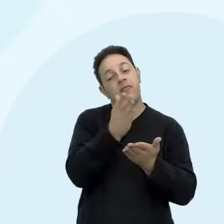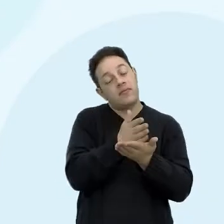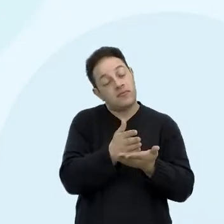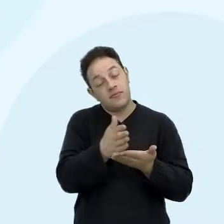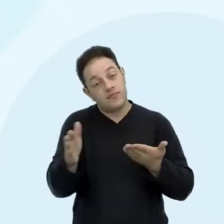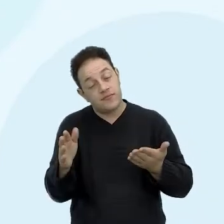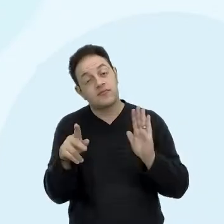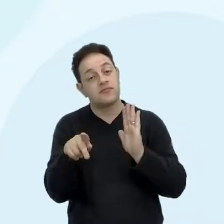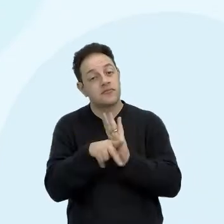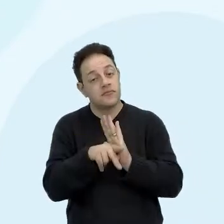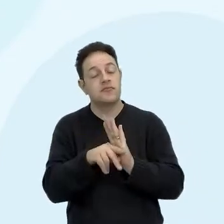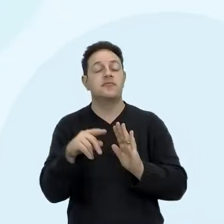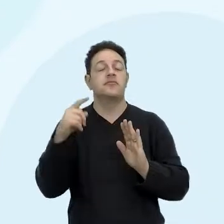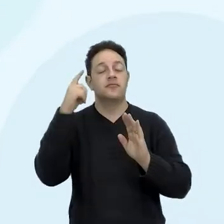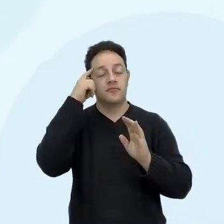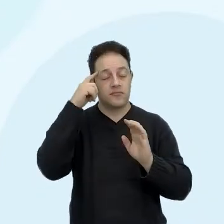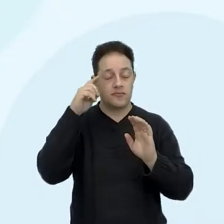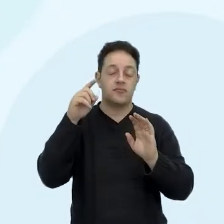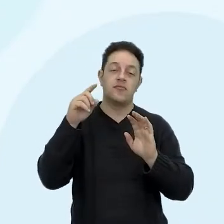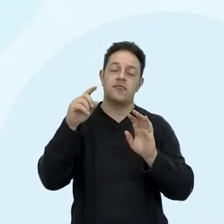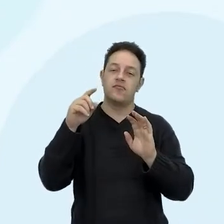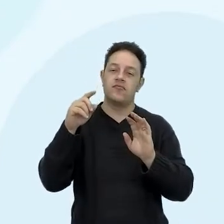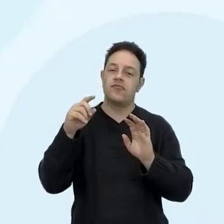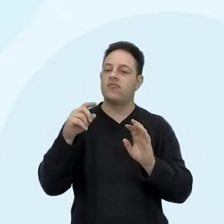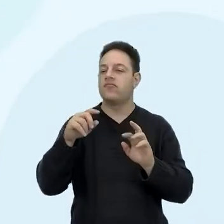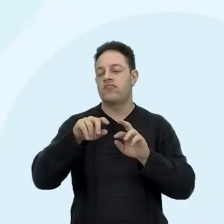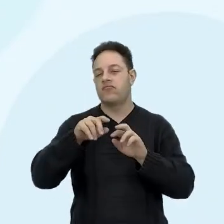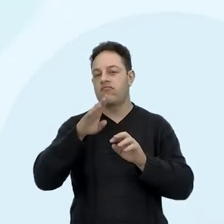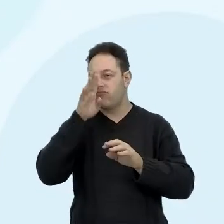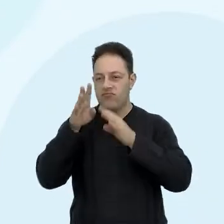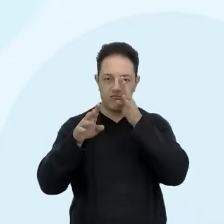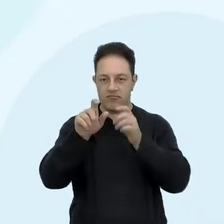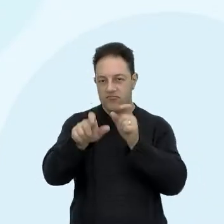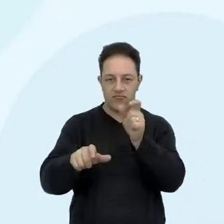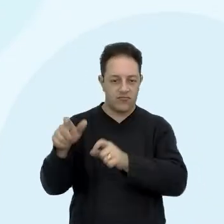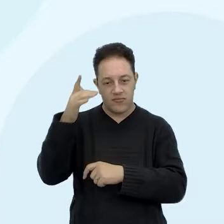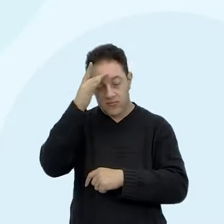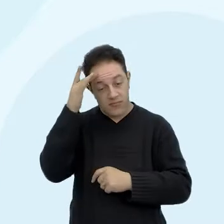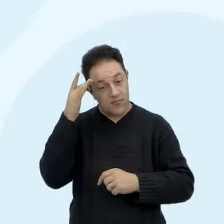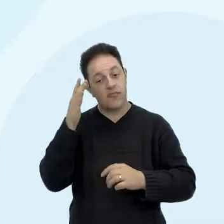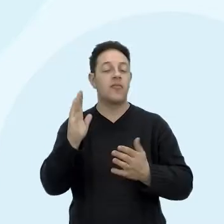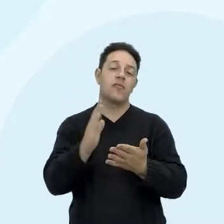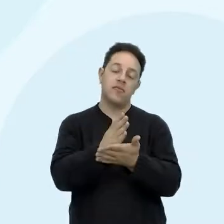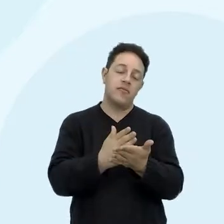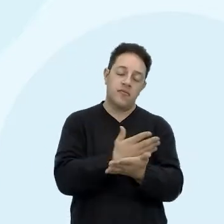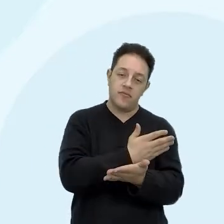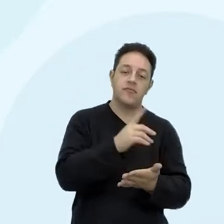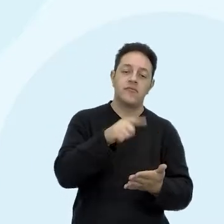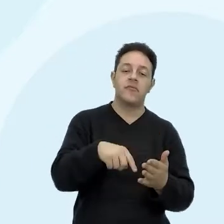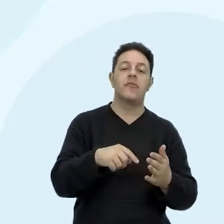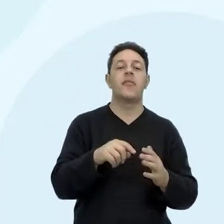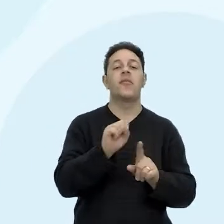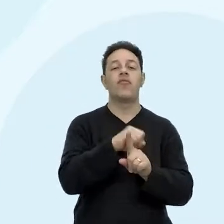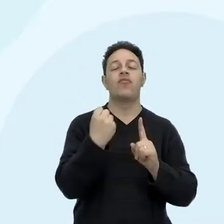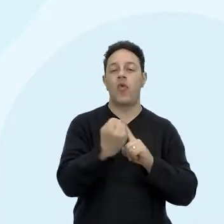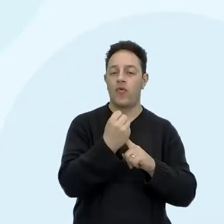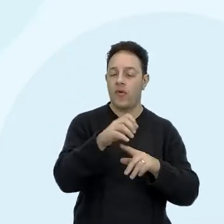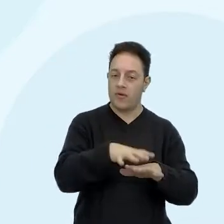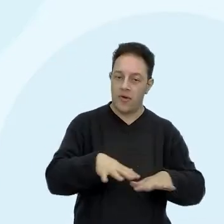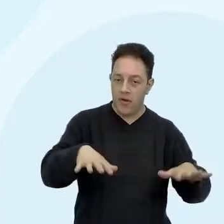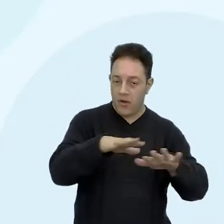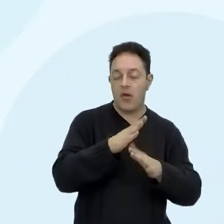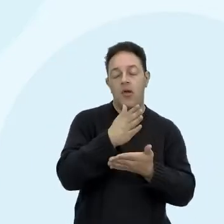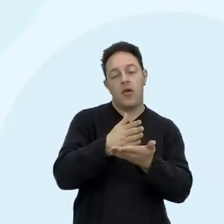parte ele é constituído por componentes ideológicos, em parte por componentes sociológicos,